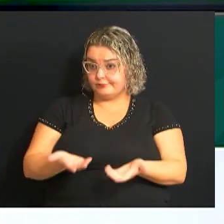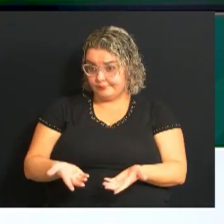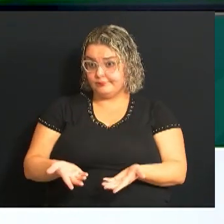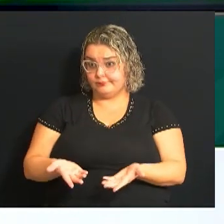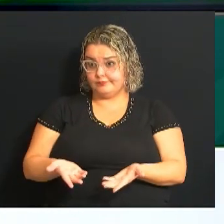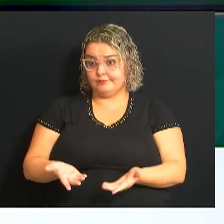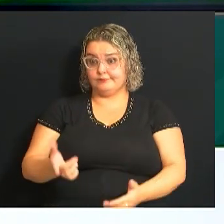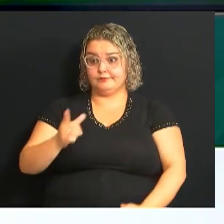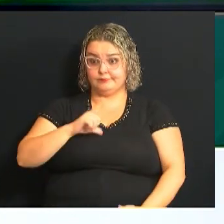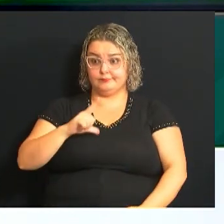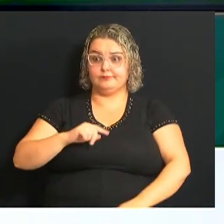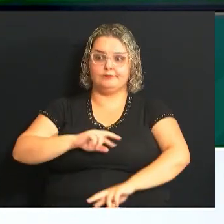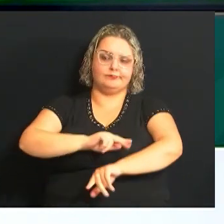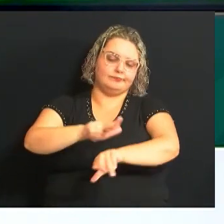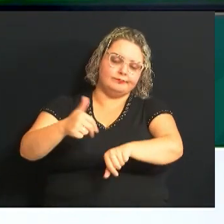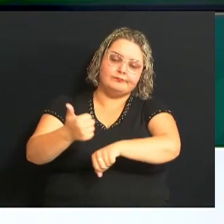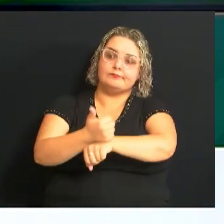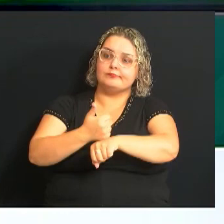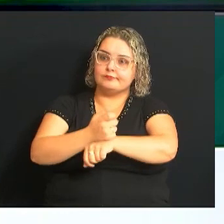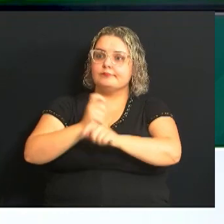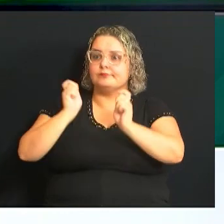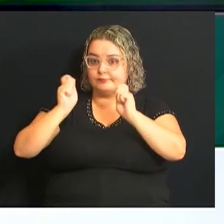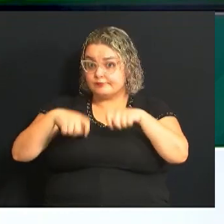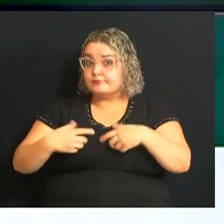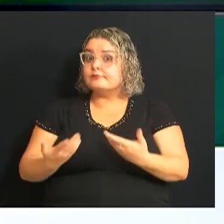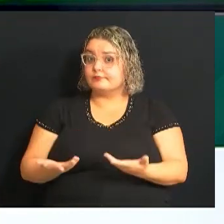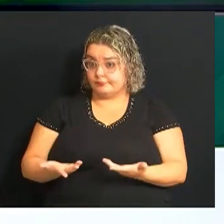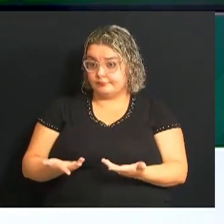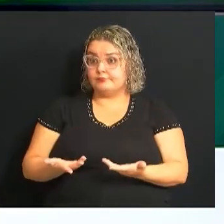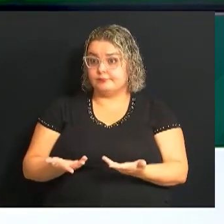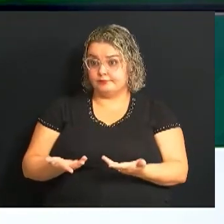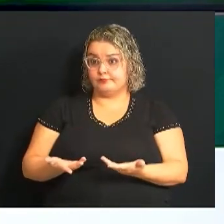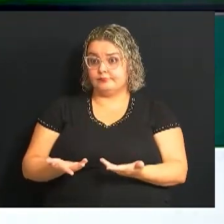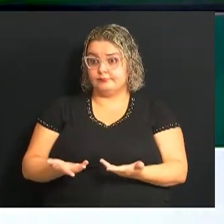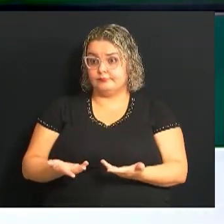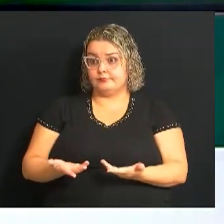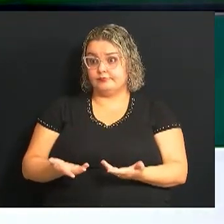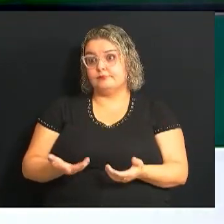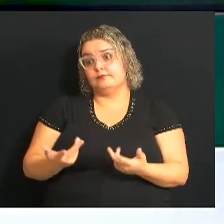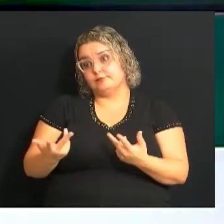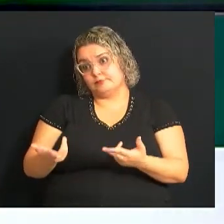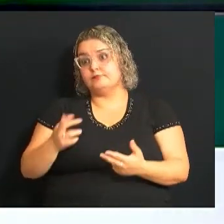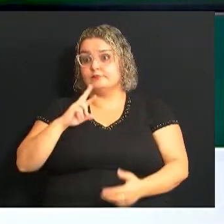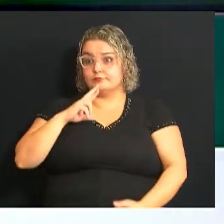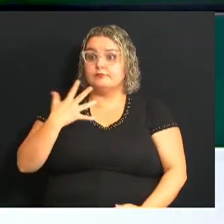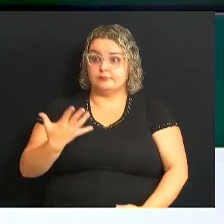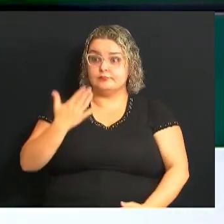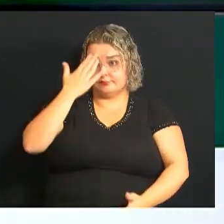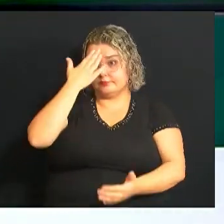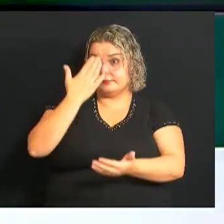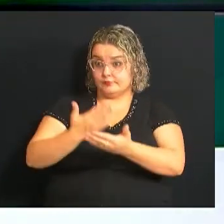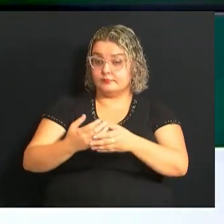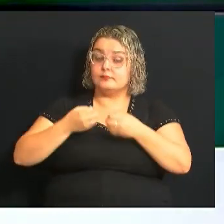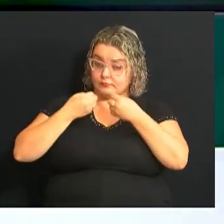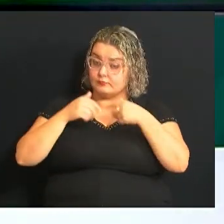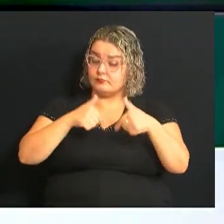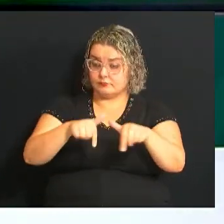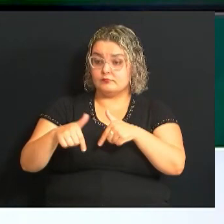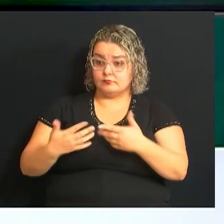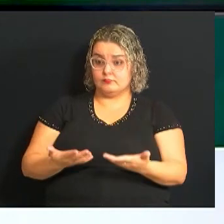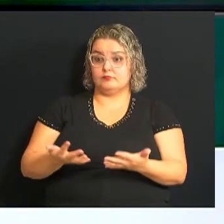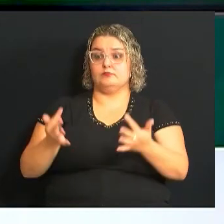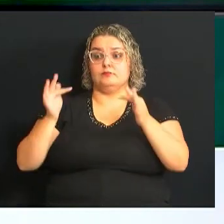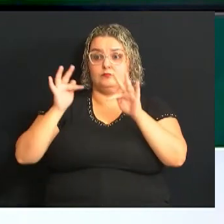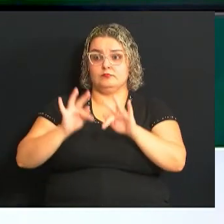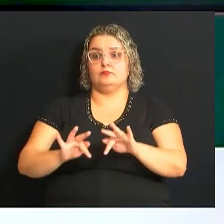Temos grandes profissionais capacitados e, com isso, acredito que a gente fez um bom trabalho. Finalizamos